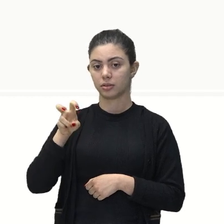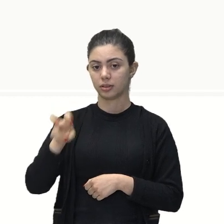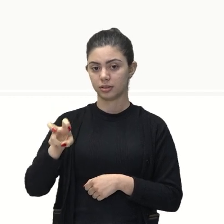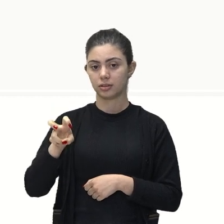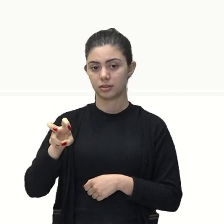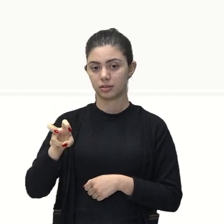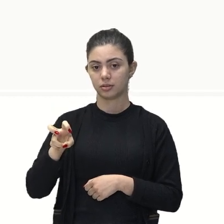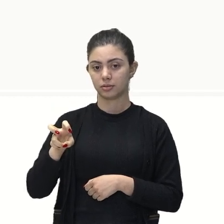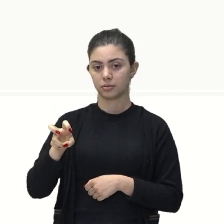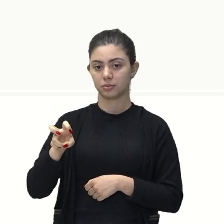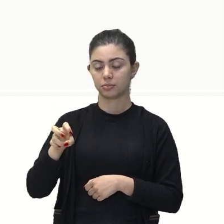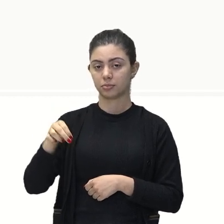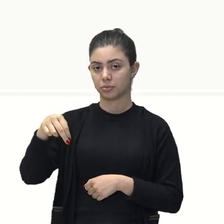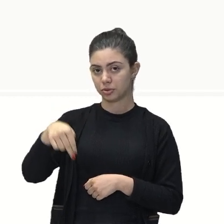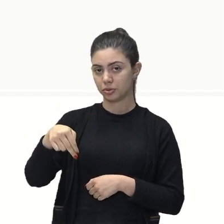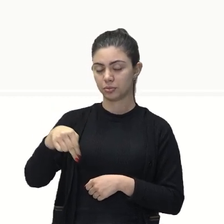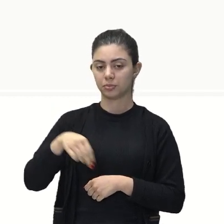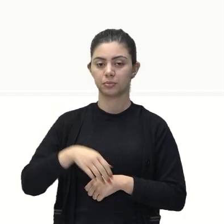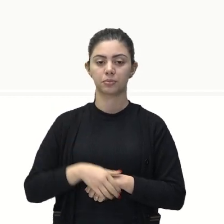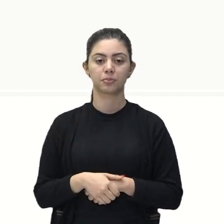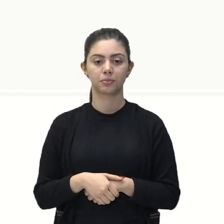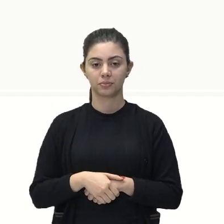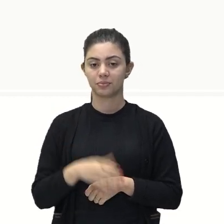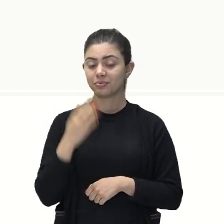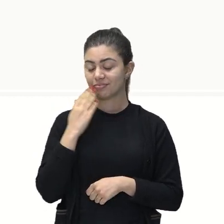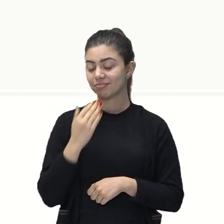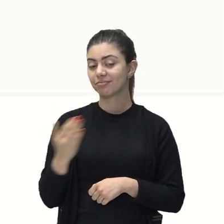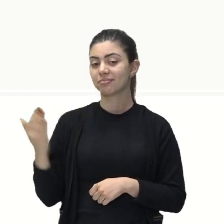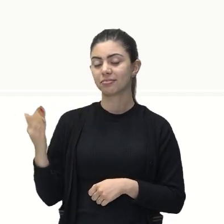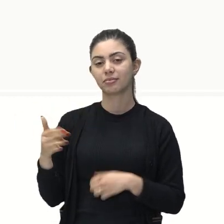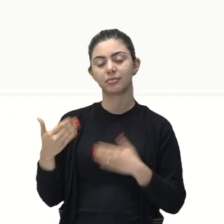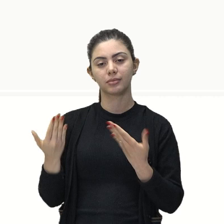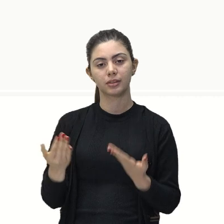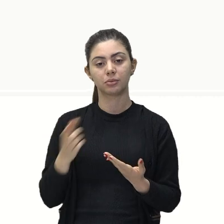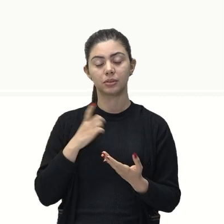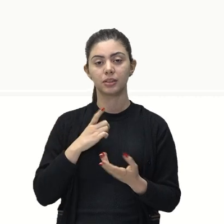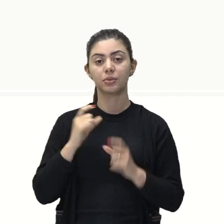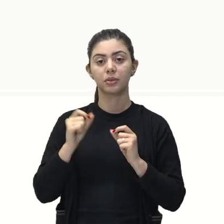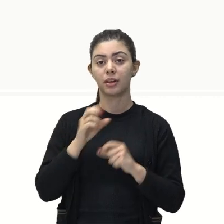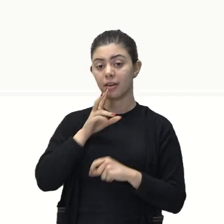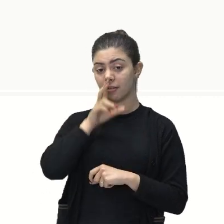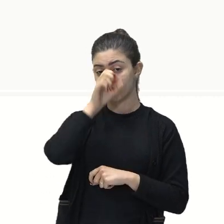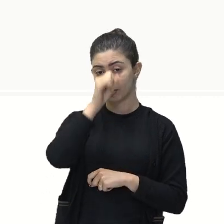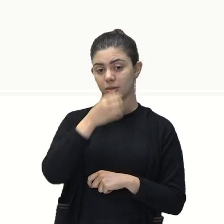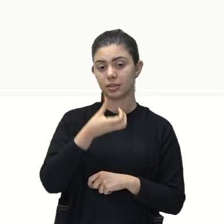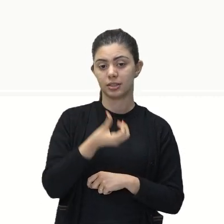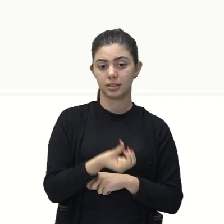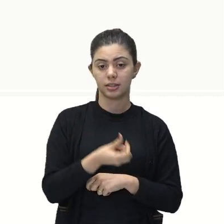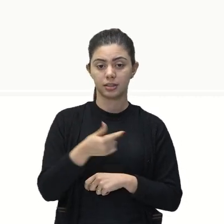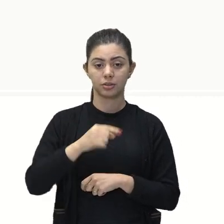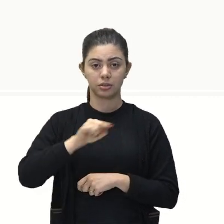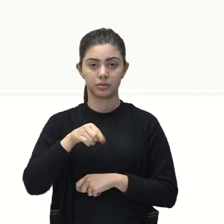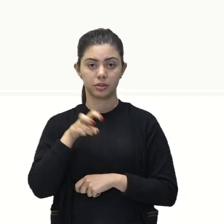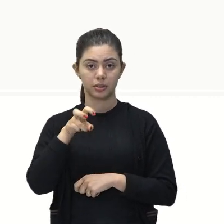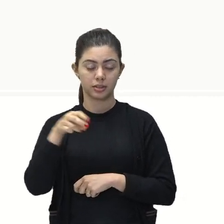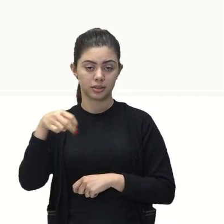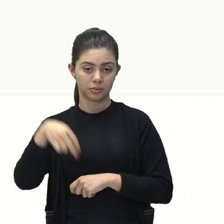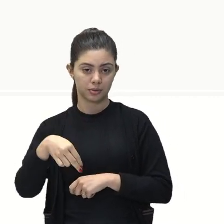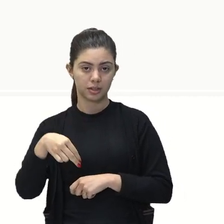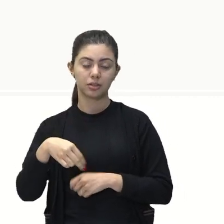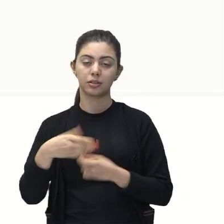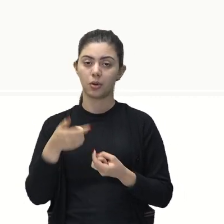62,5 newtons. Então, fazendo uma força de 62,5 newtons, eu vou conseguir